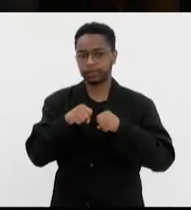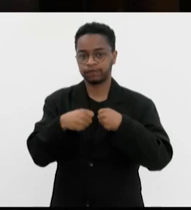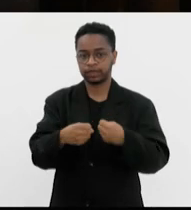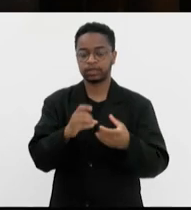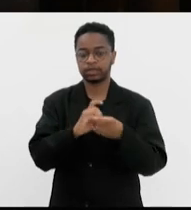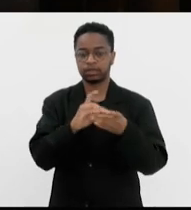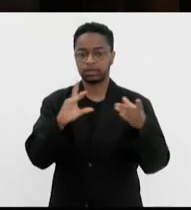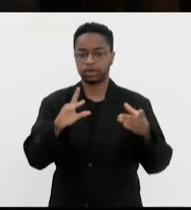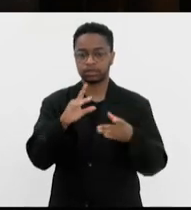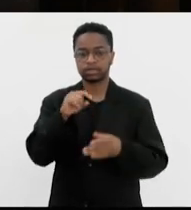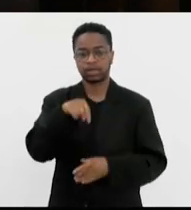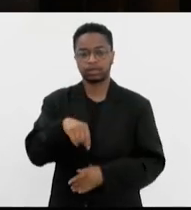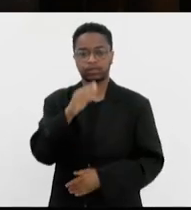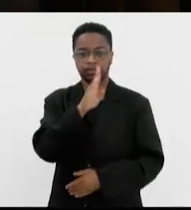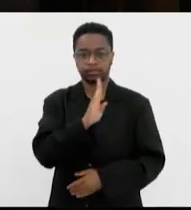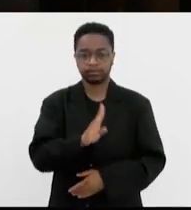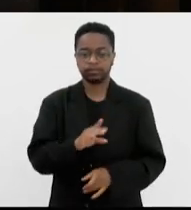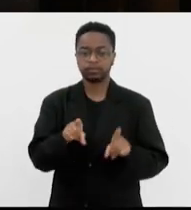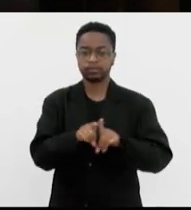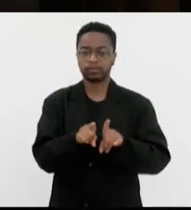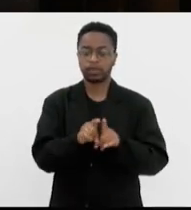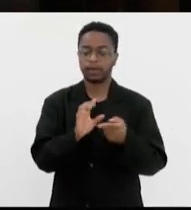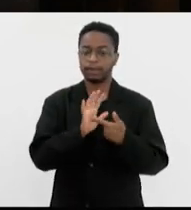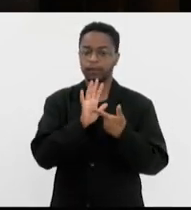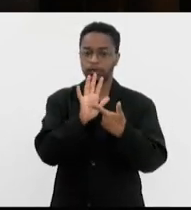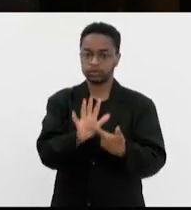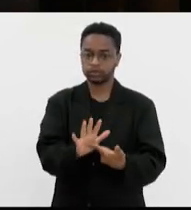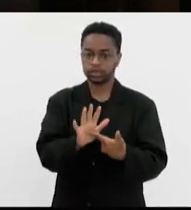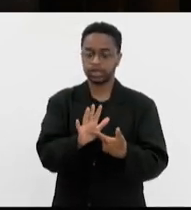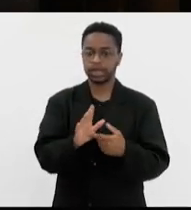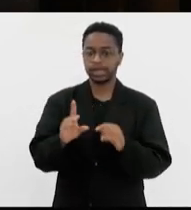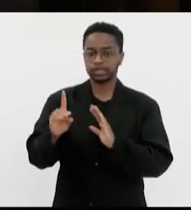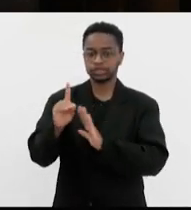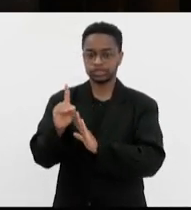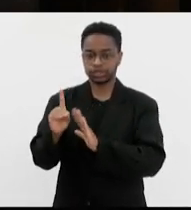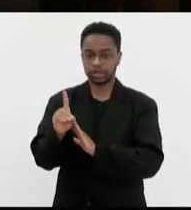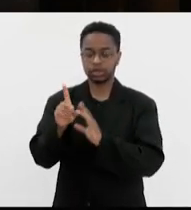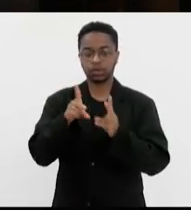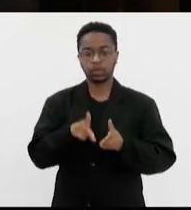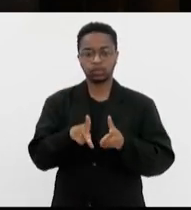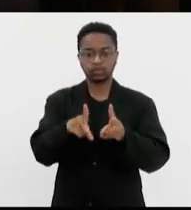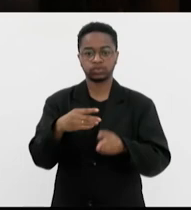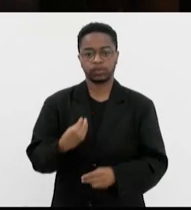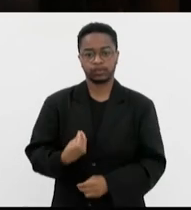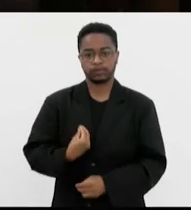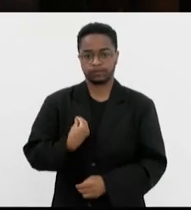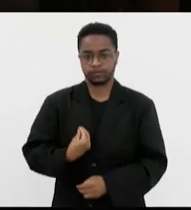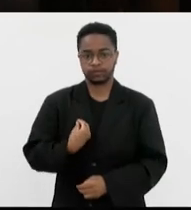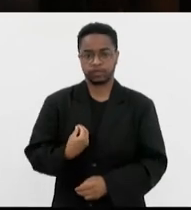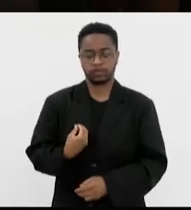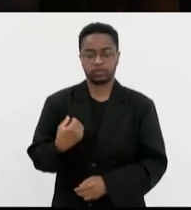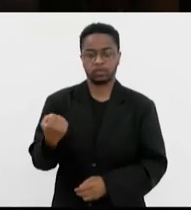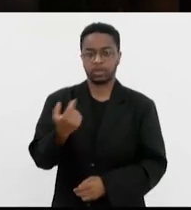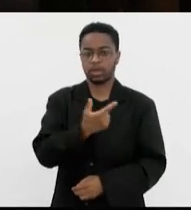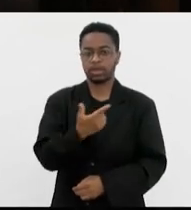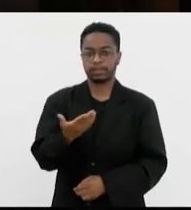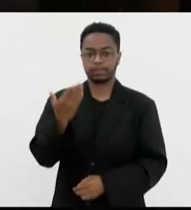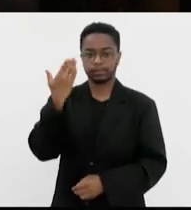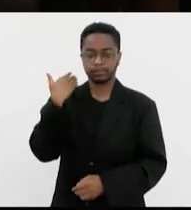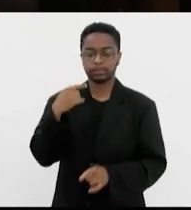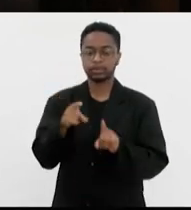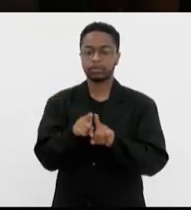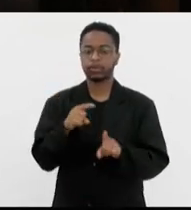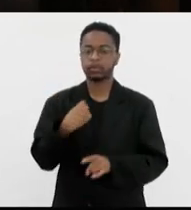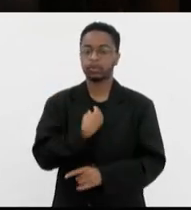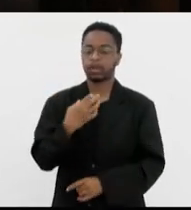democracia do nosso país e demonstrando que a direita segue mais viva do que nunca. E vamos representar